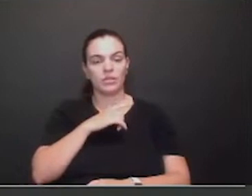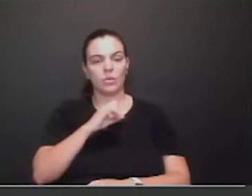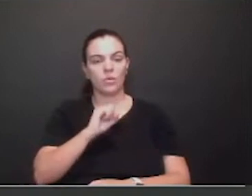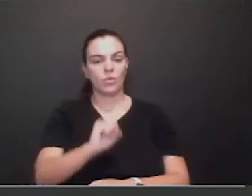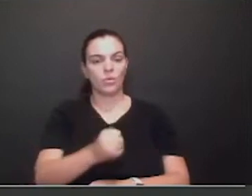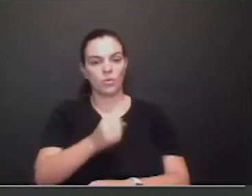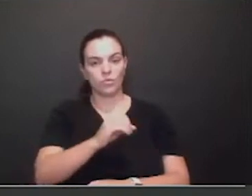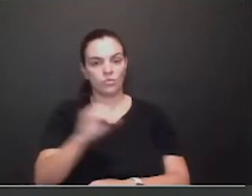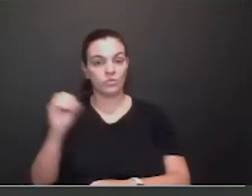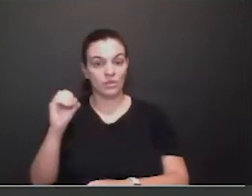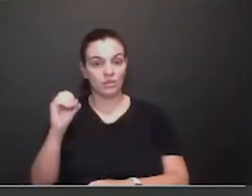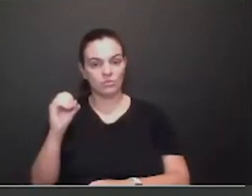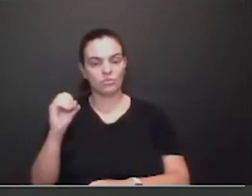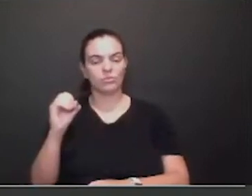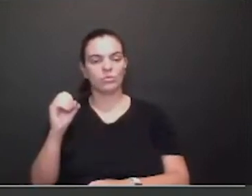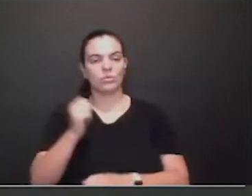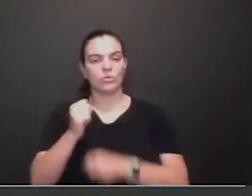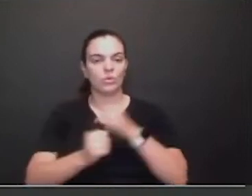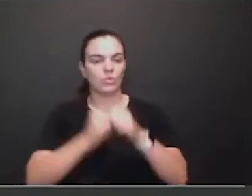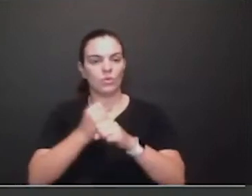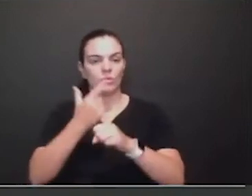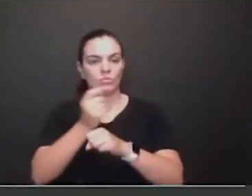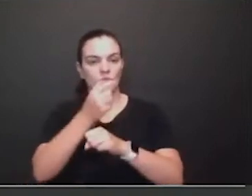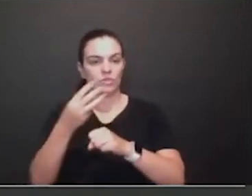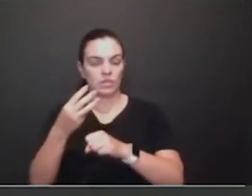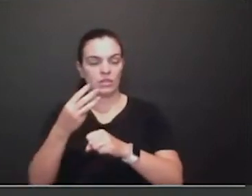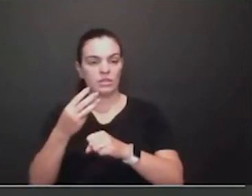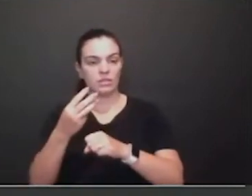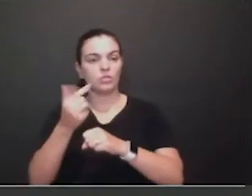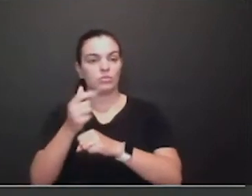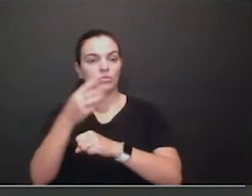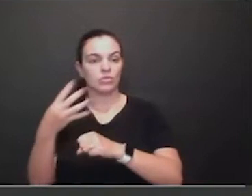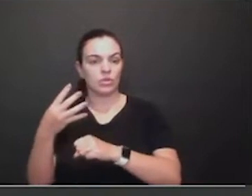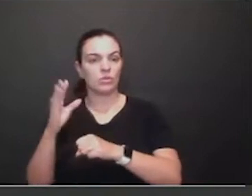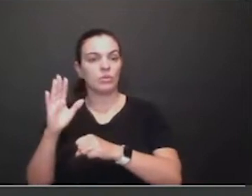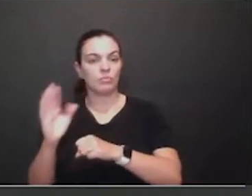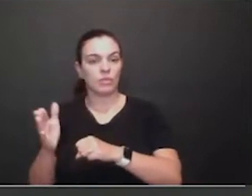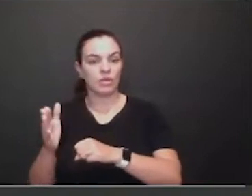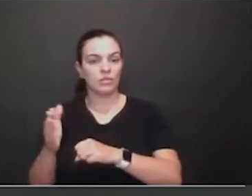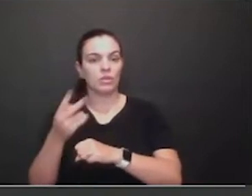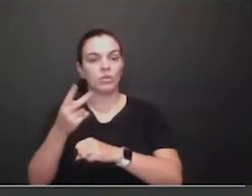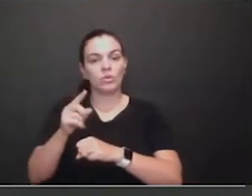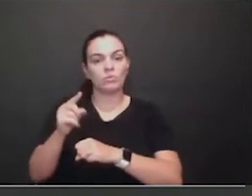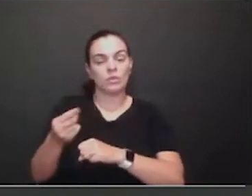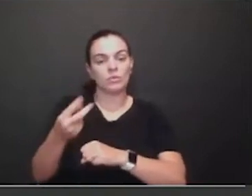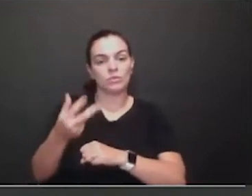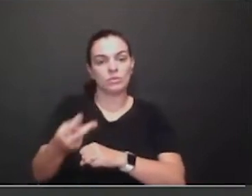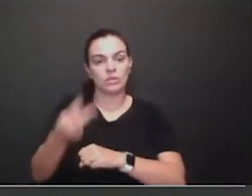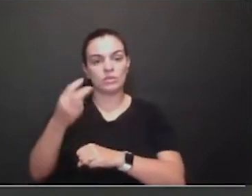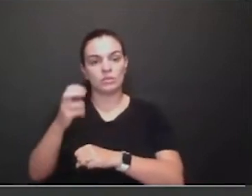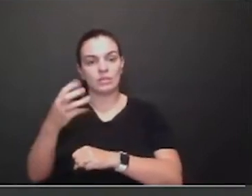ano nos anos de 2023 e 2024, mas já estamos com 3.253 atendimentos.